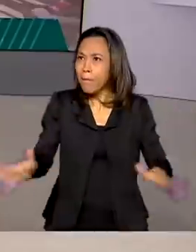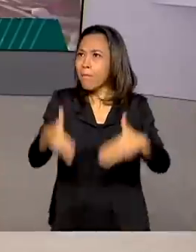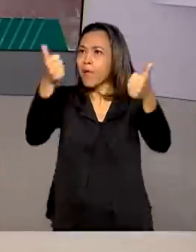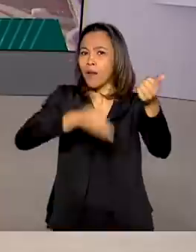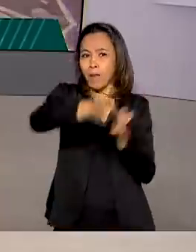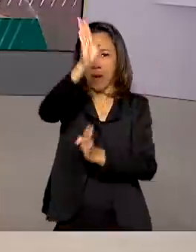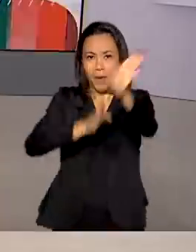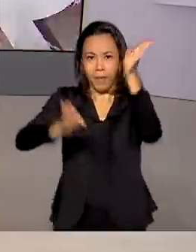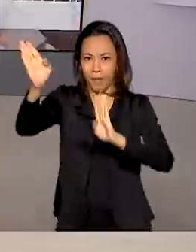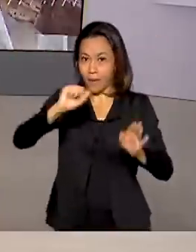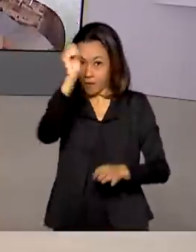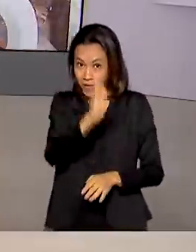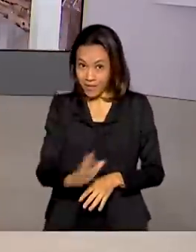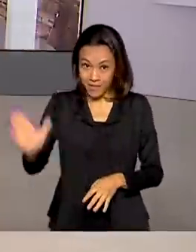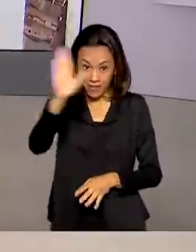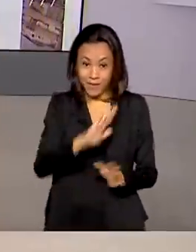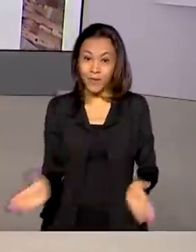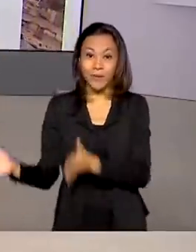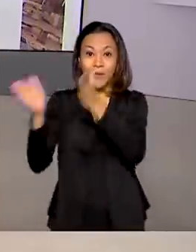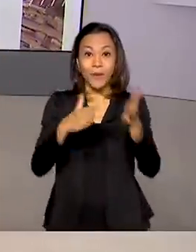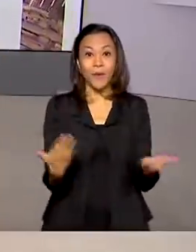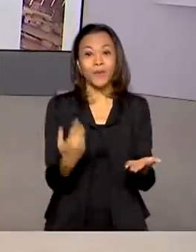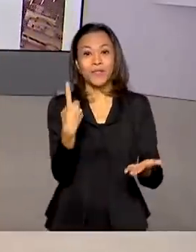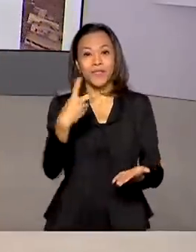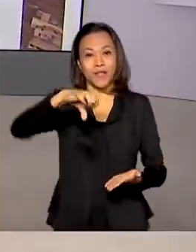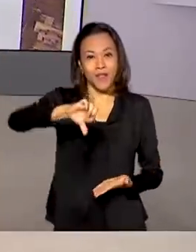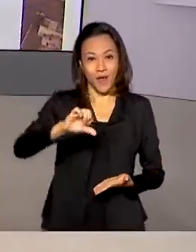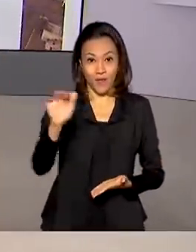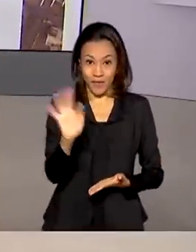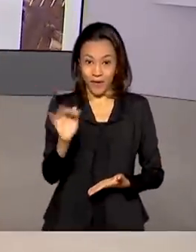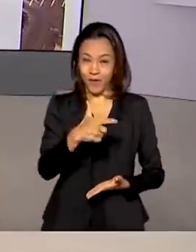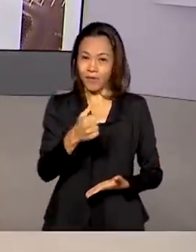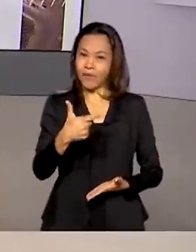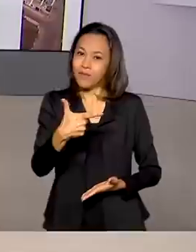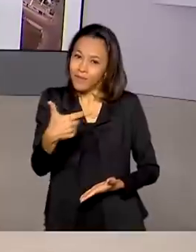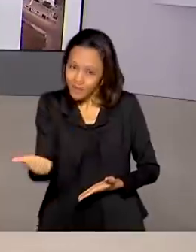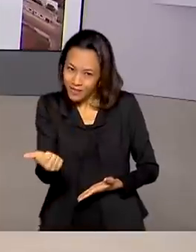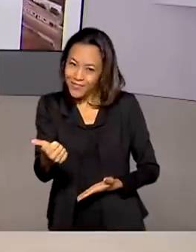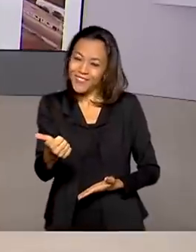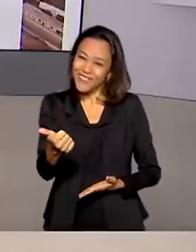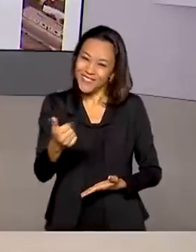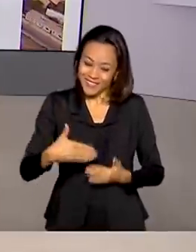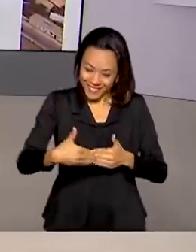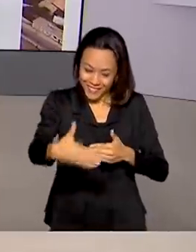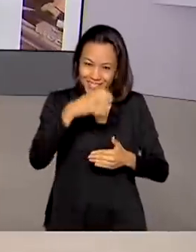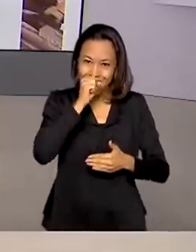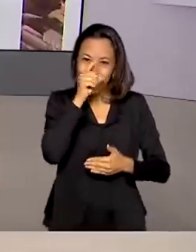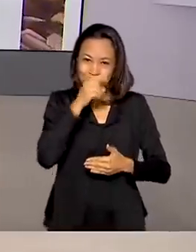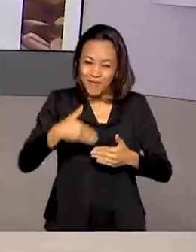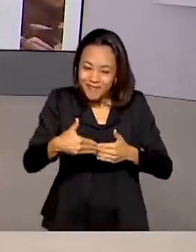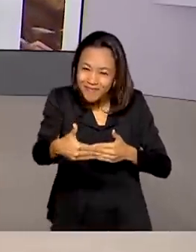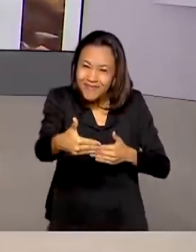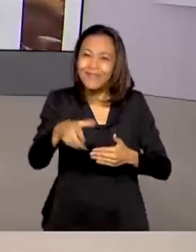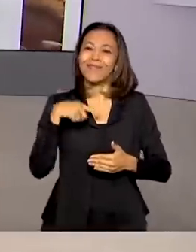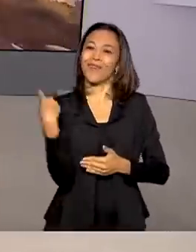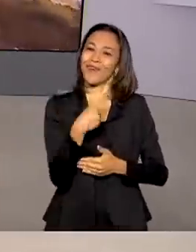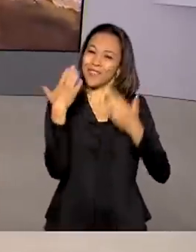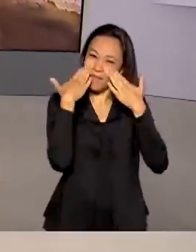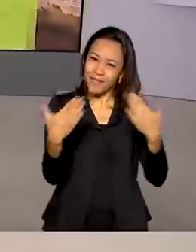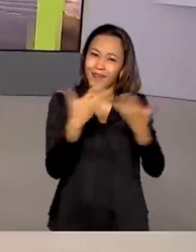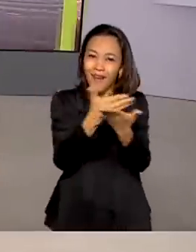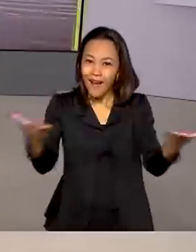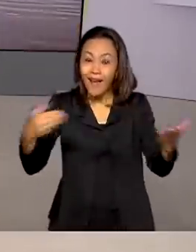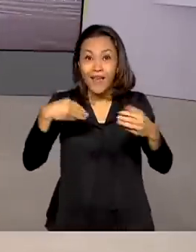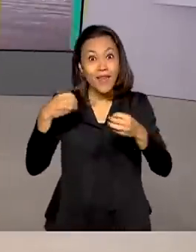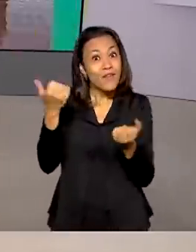brasileiras. Sexta-feira, 19 de fevereiro de 2021. Fim de semana chegando, o Brasil em Dia está no ar para